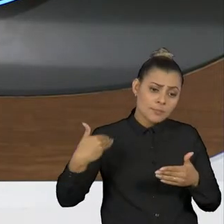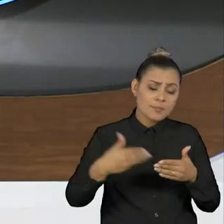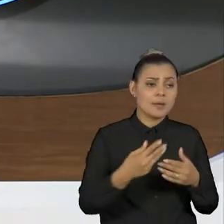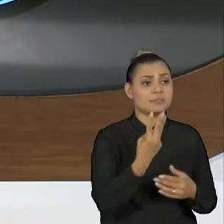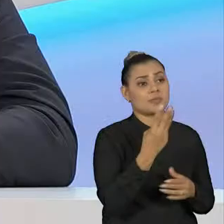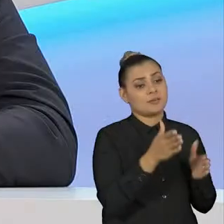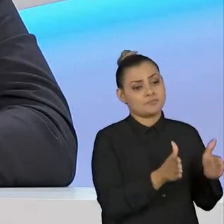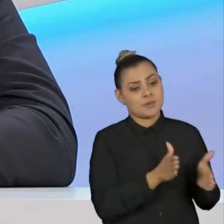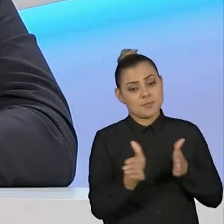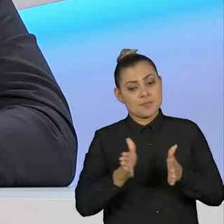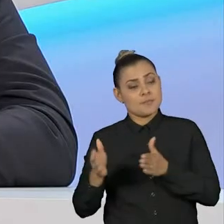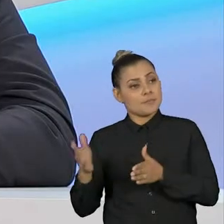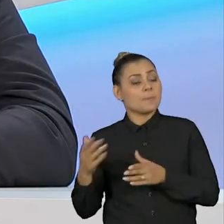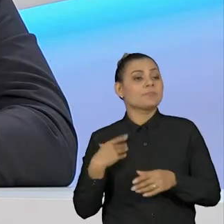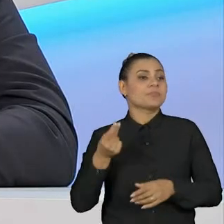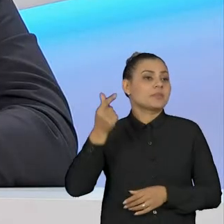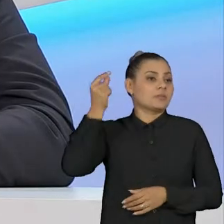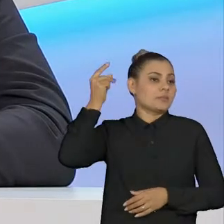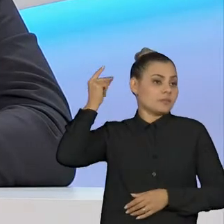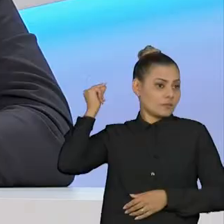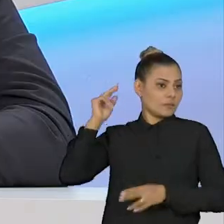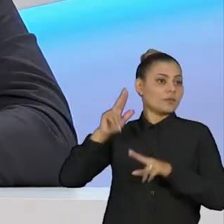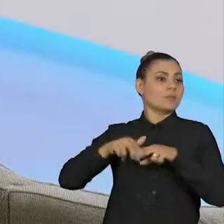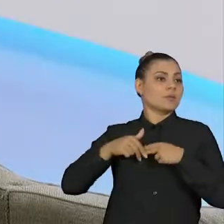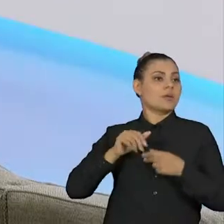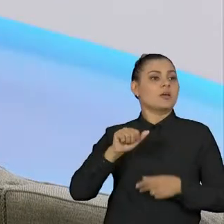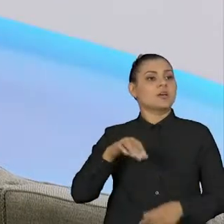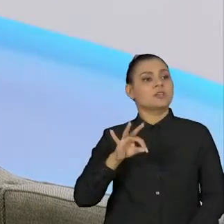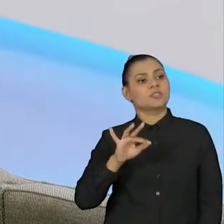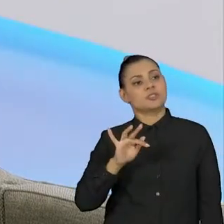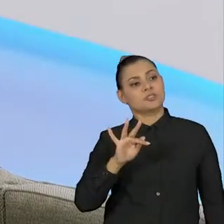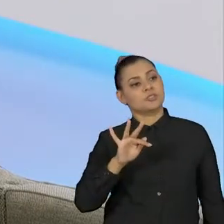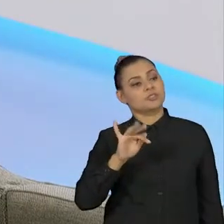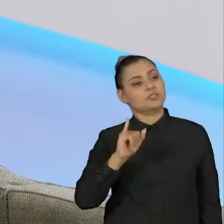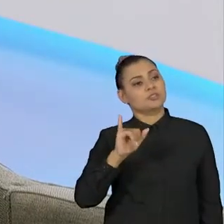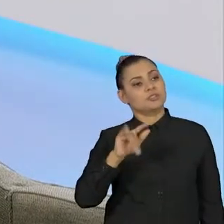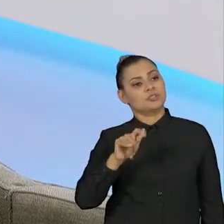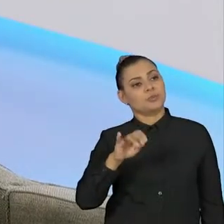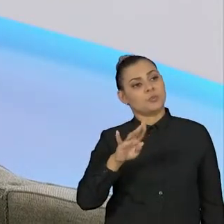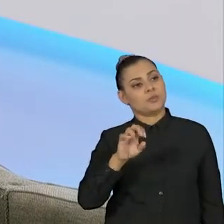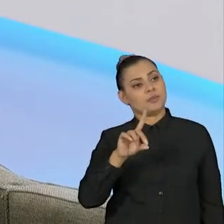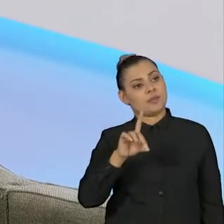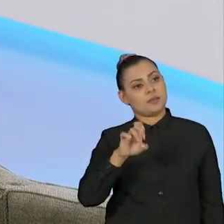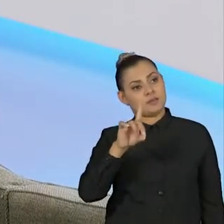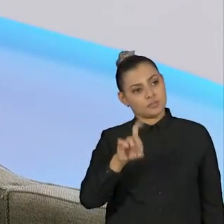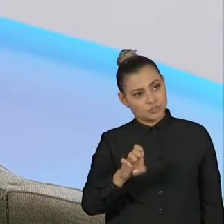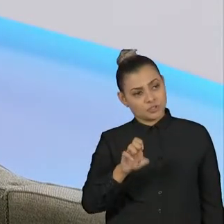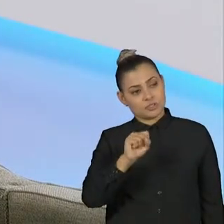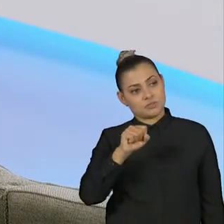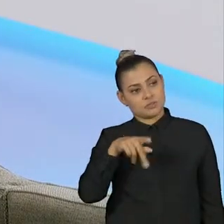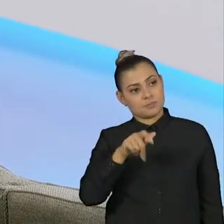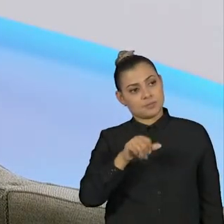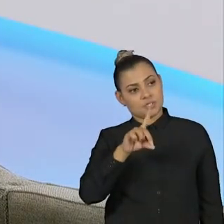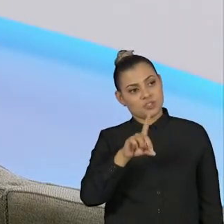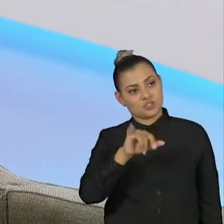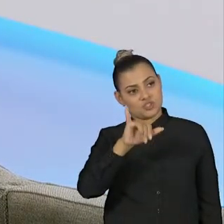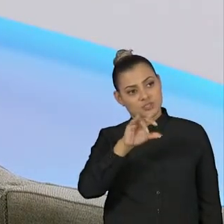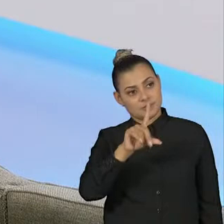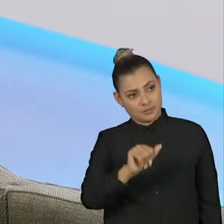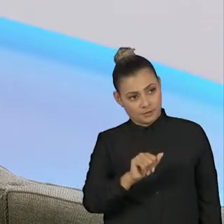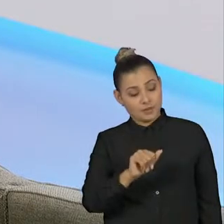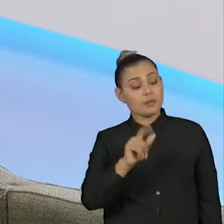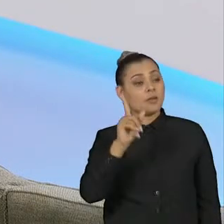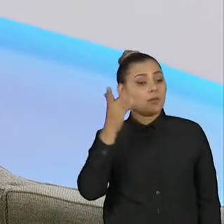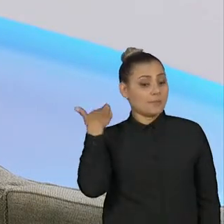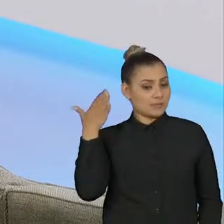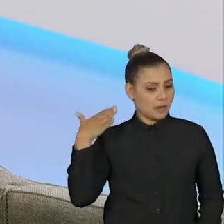diferentes. A antiguidade, a chamada antiguidade expandida, né? Você pegar a África